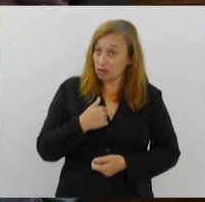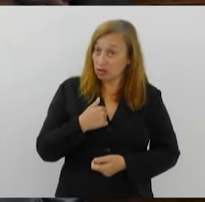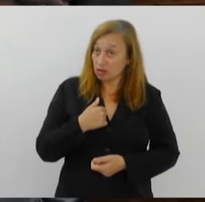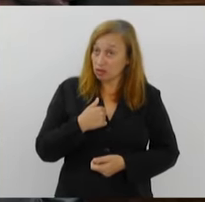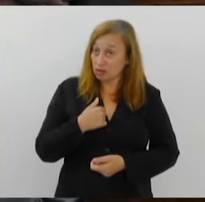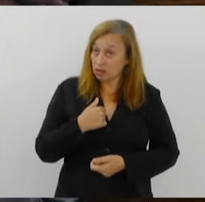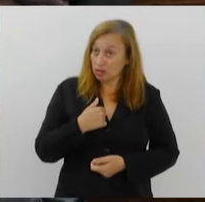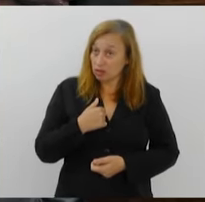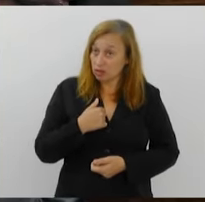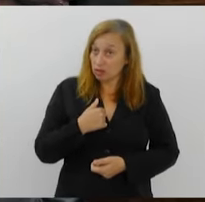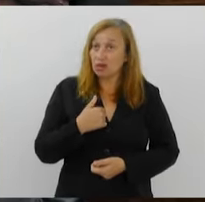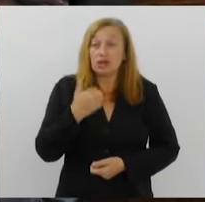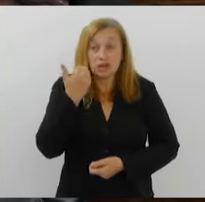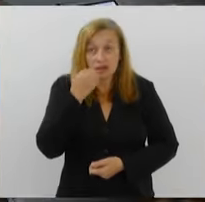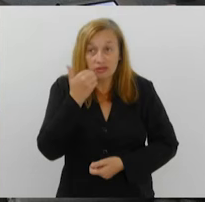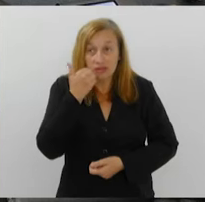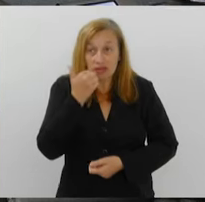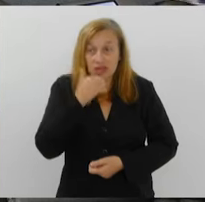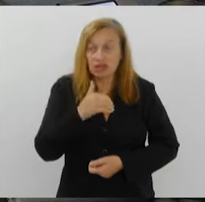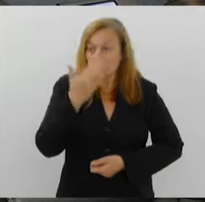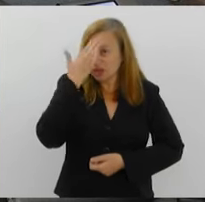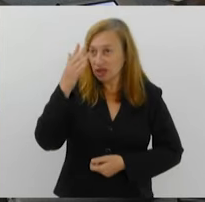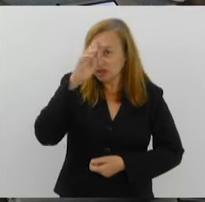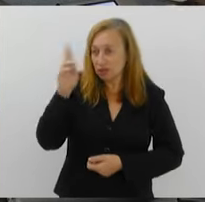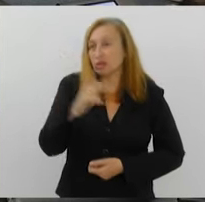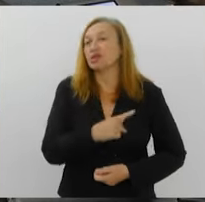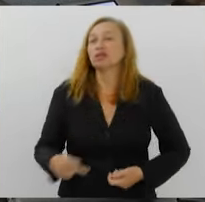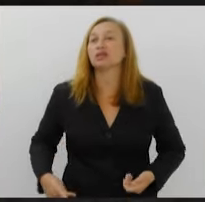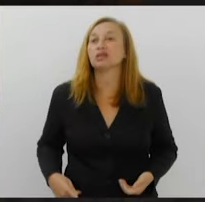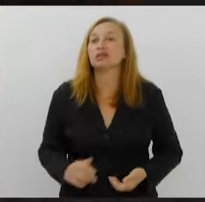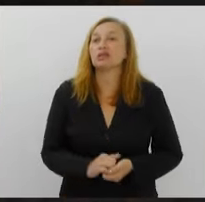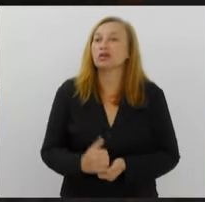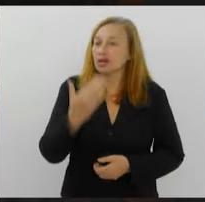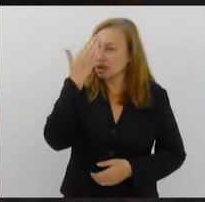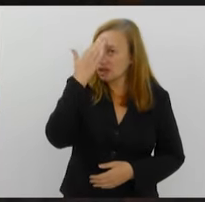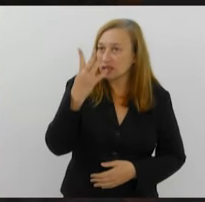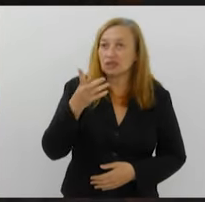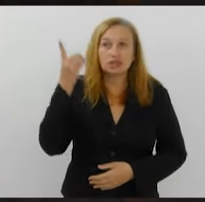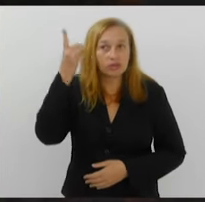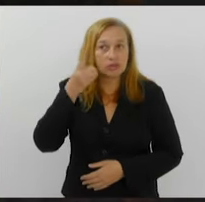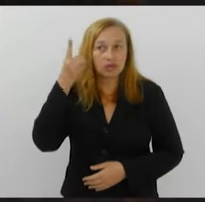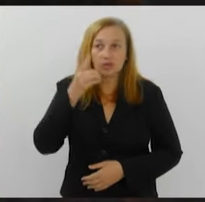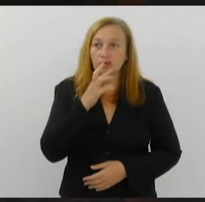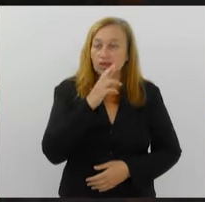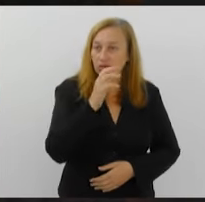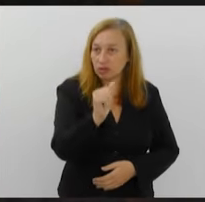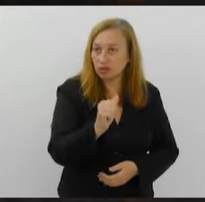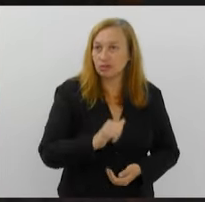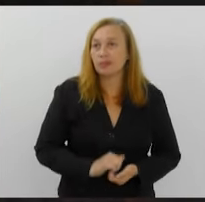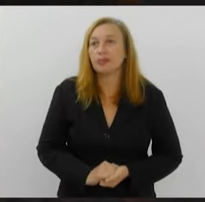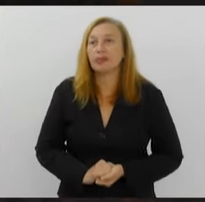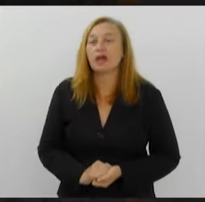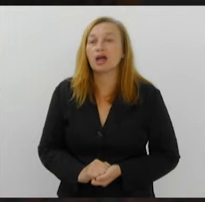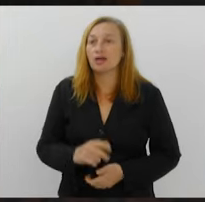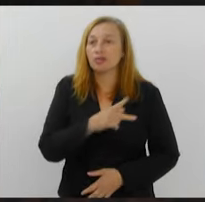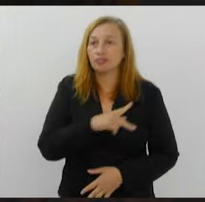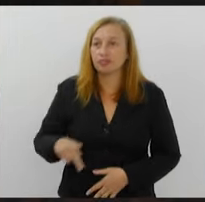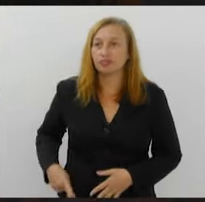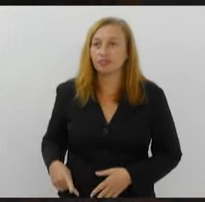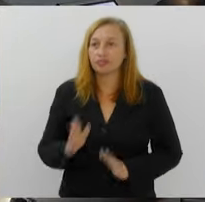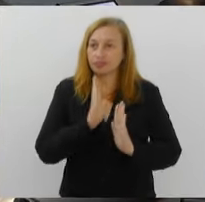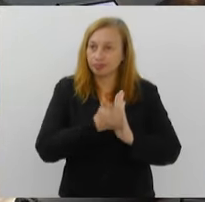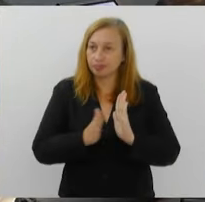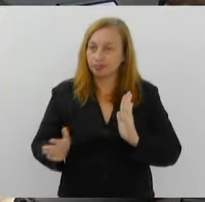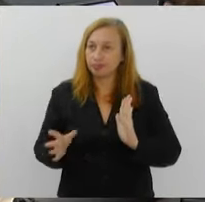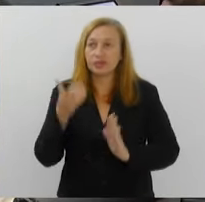parte da população desse Estado. Obrigado, presidente. Eu que agradeço, deputado Rodrigo Amorim. Presidente, pela deputado ordem. Deputado Mink,